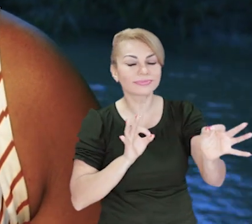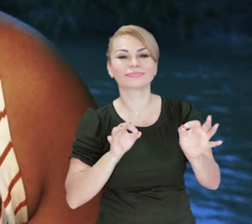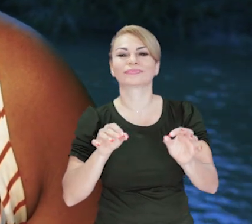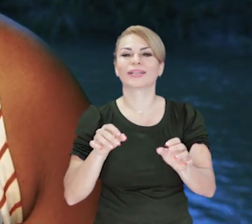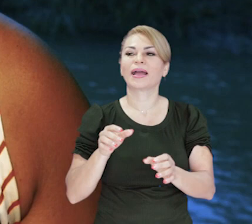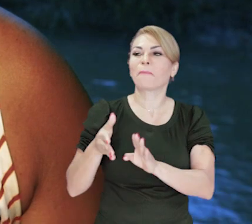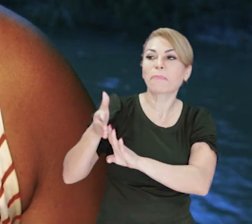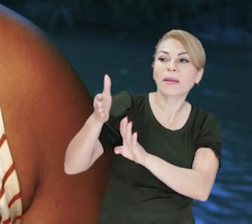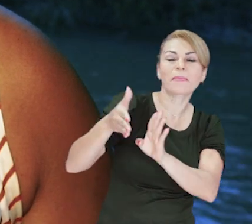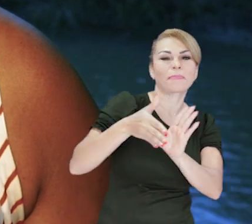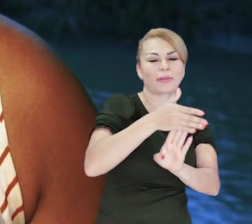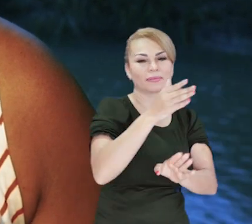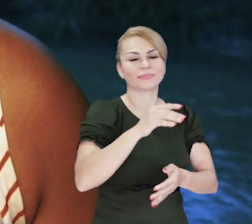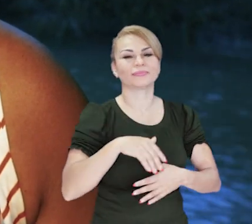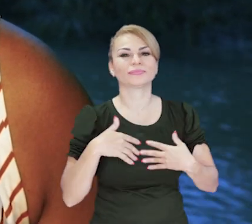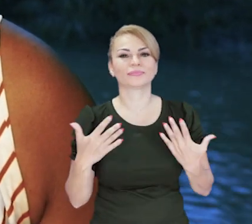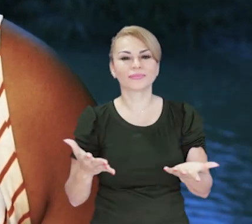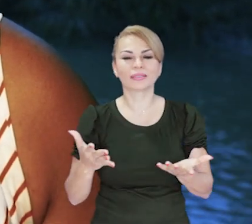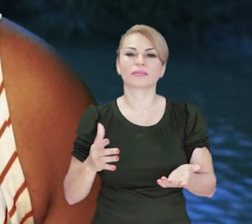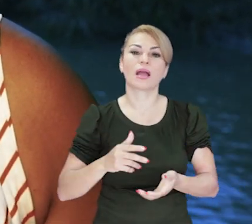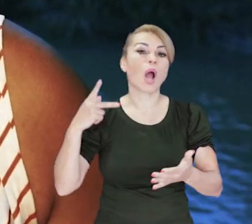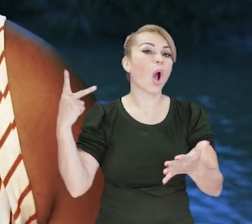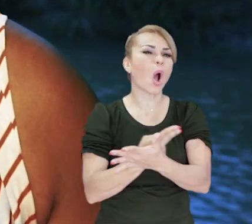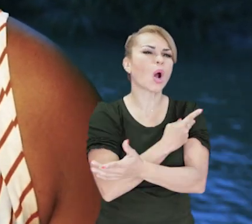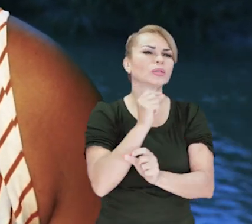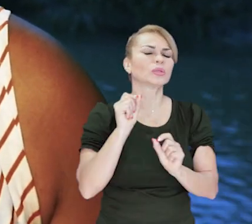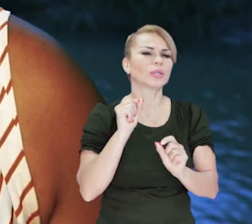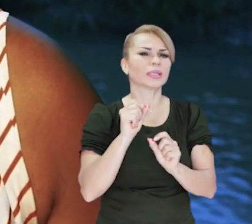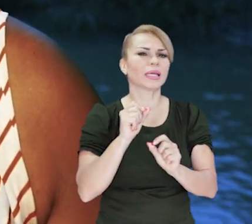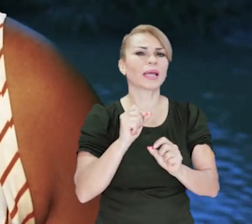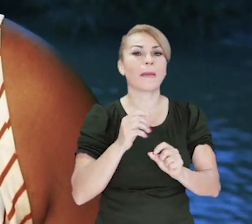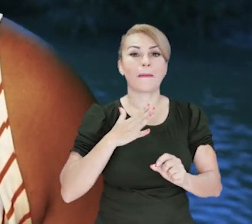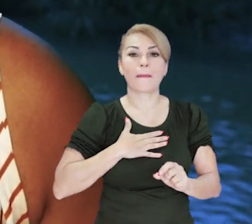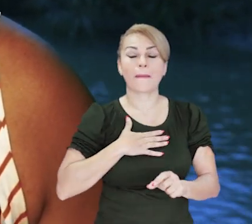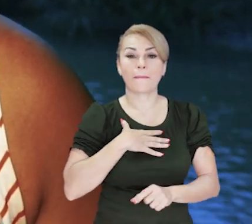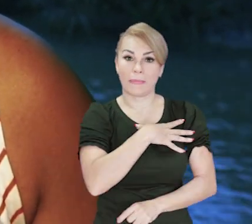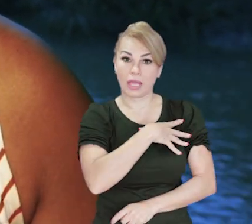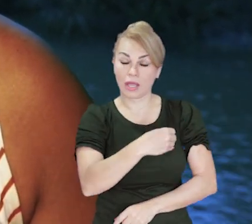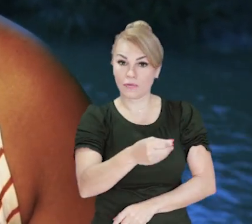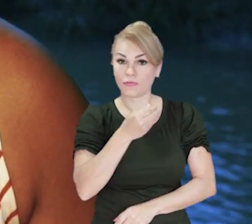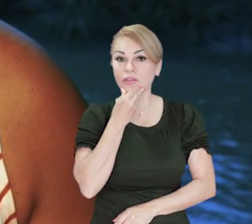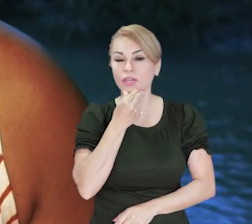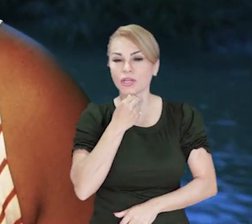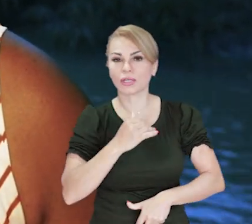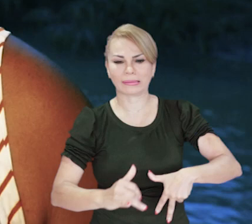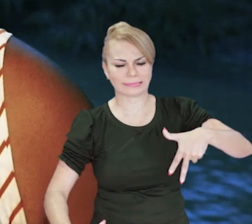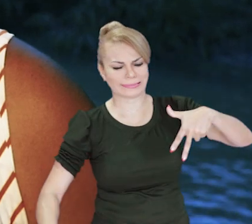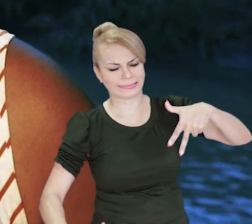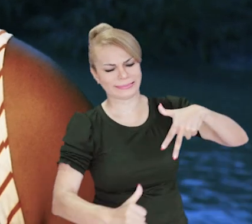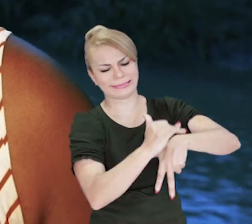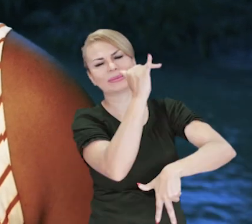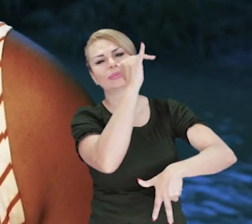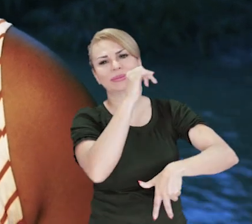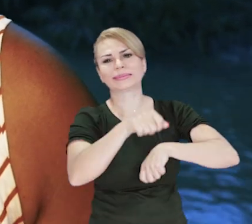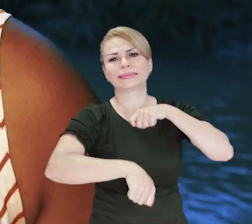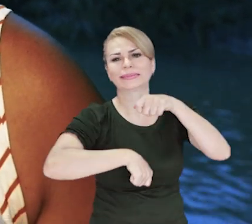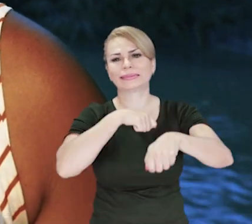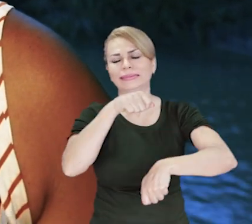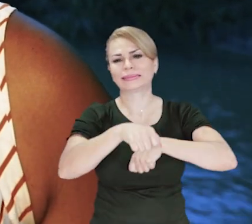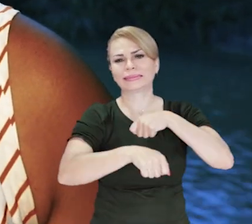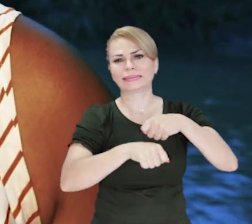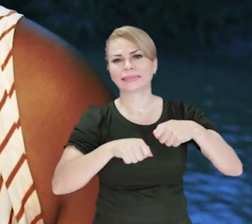na frente da bicicleta. Quando meu filho freou, ele mesmo bateu a perninha dele. Eu perguntei como tinha acontecido, eu não vi, ele pegou e chamou e